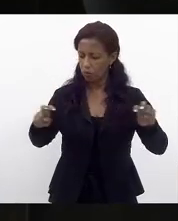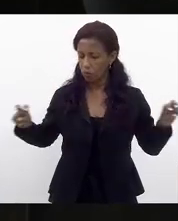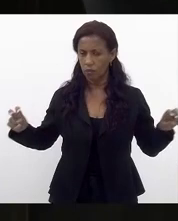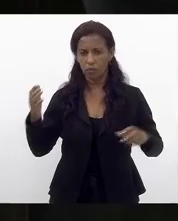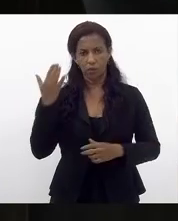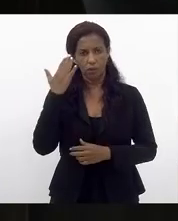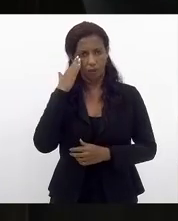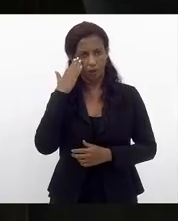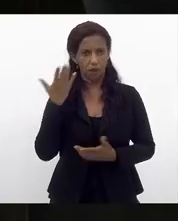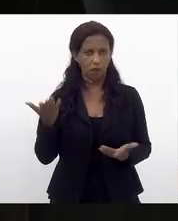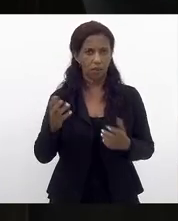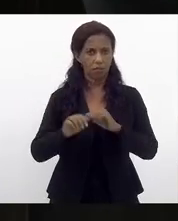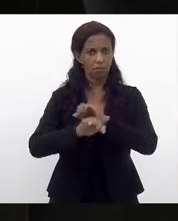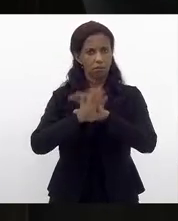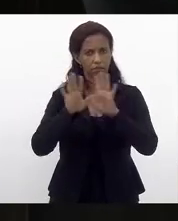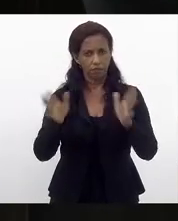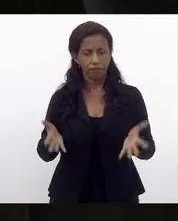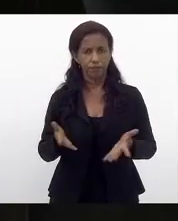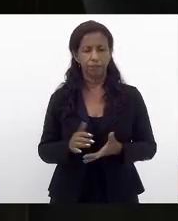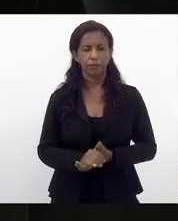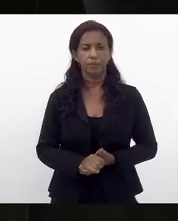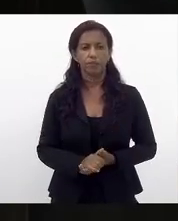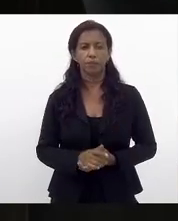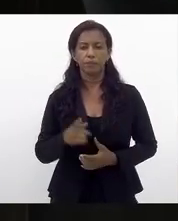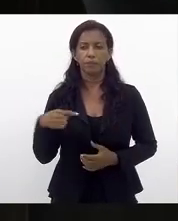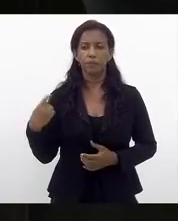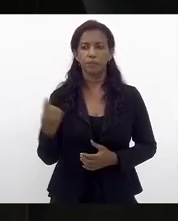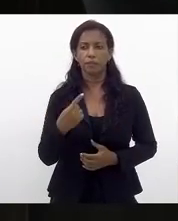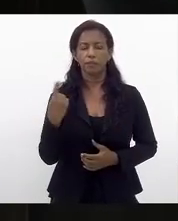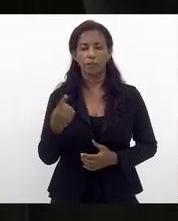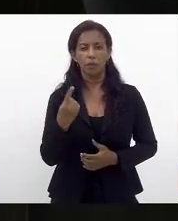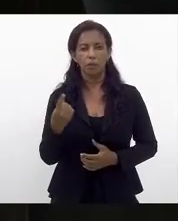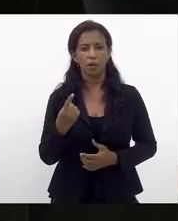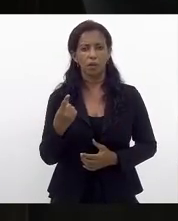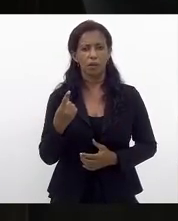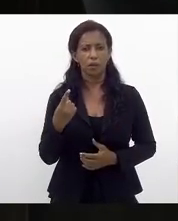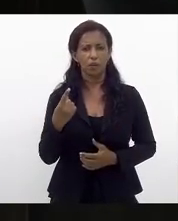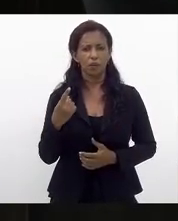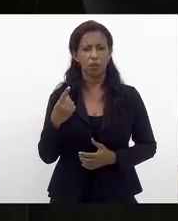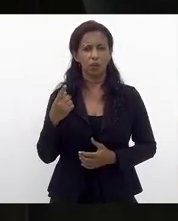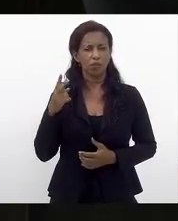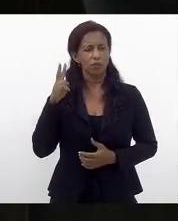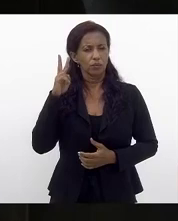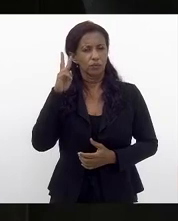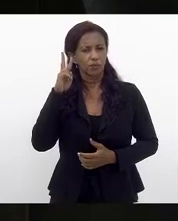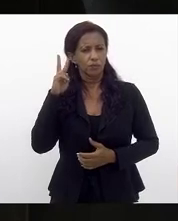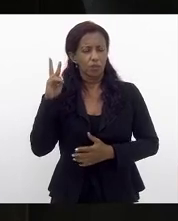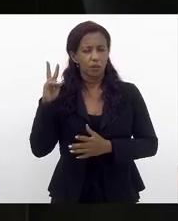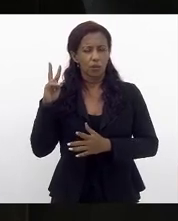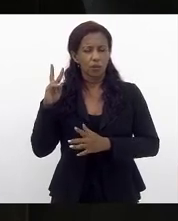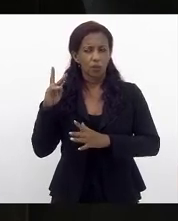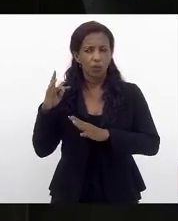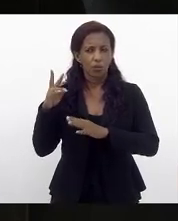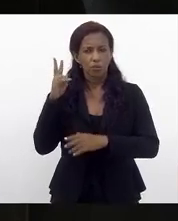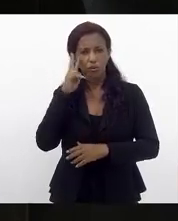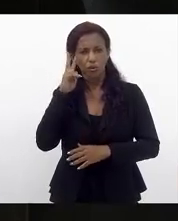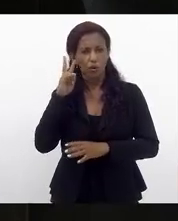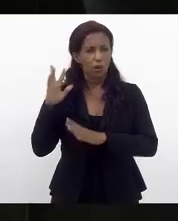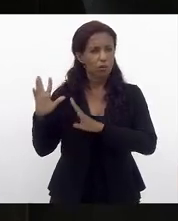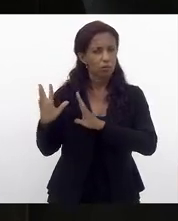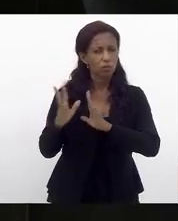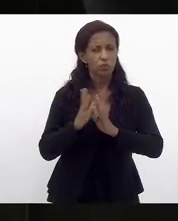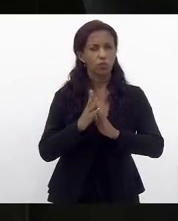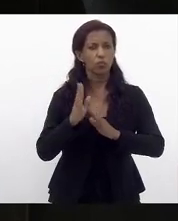entendendo claramente que o nosso acervo maior acervo maior do